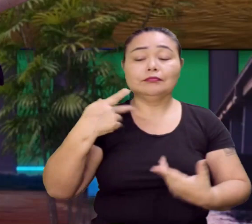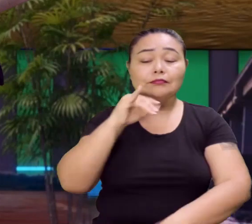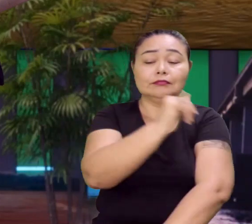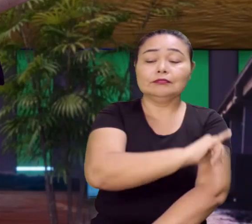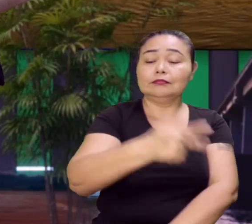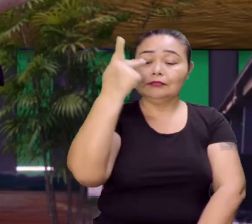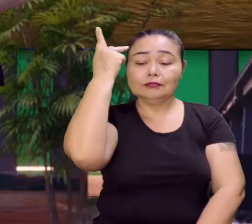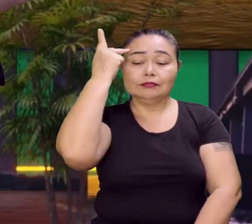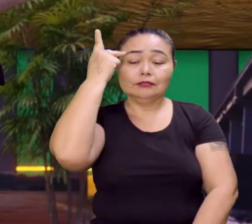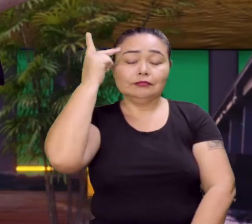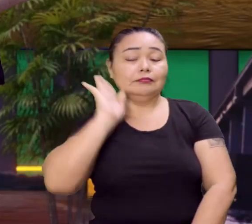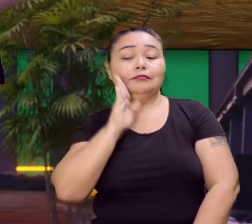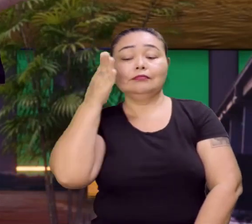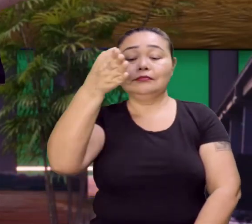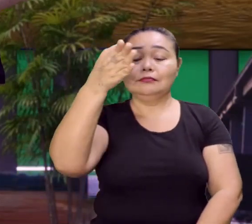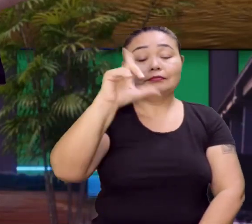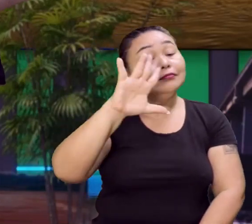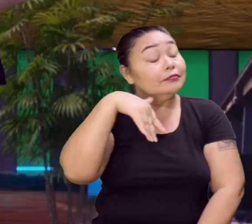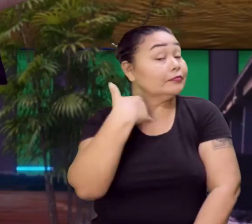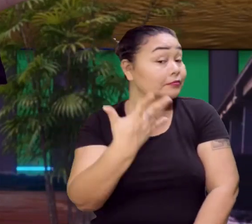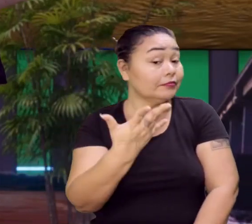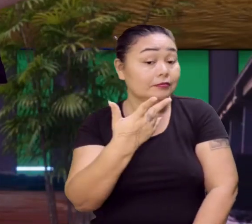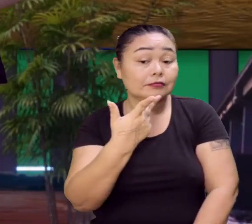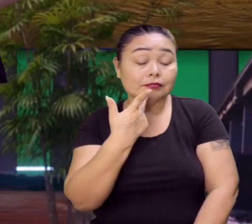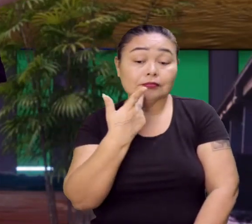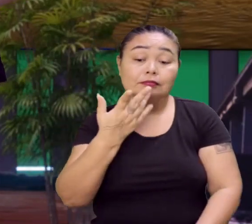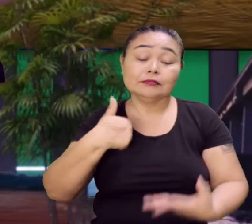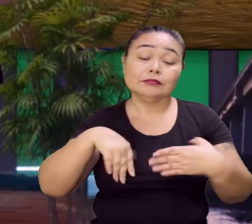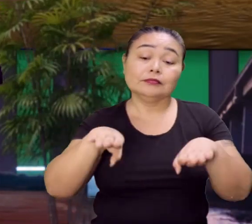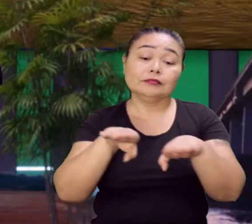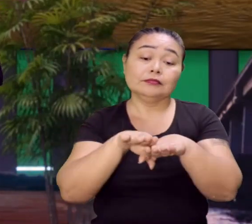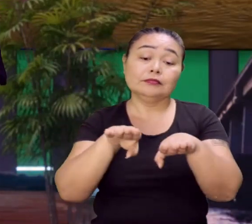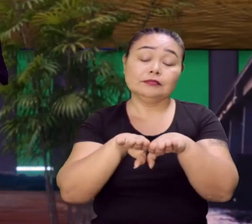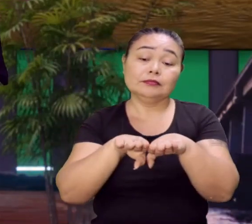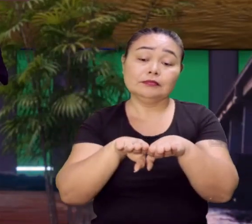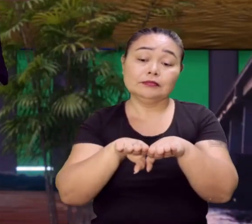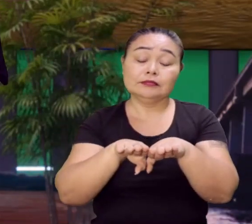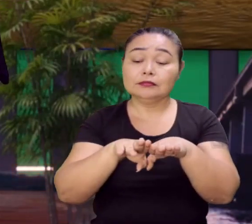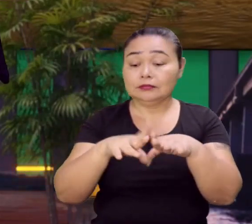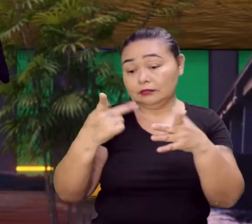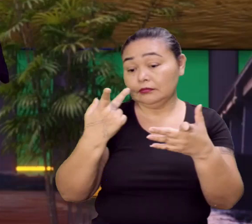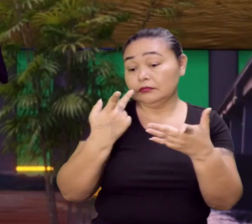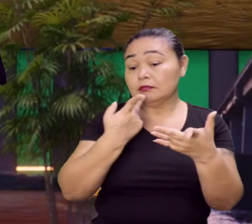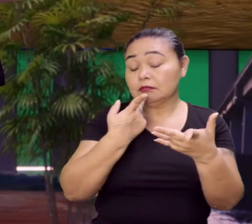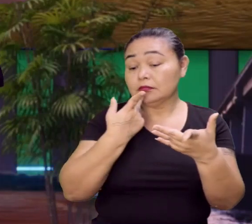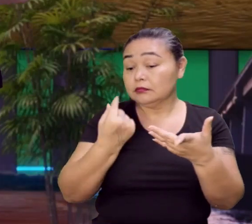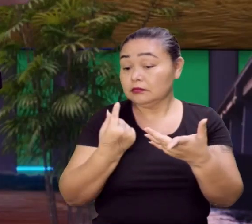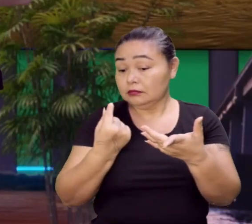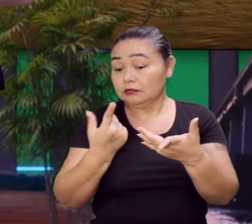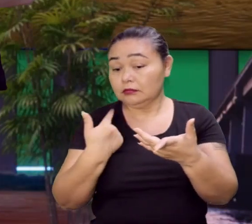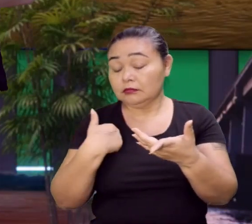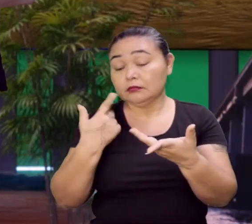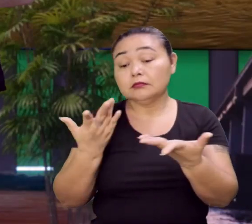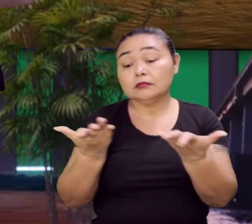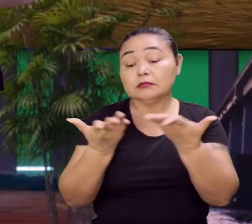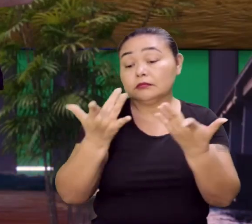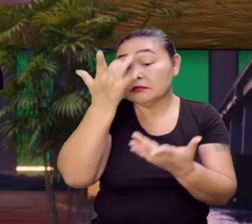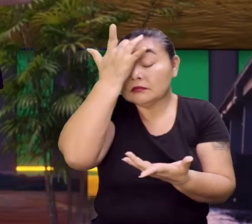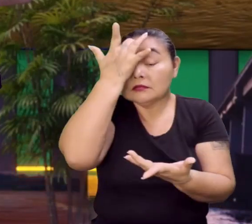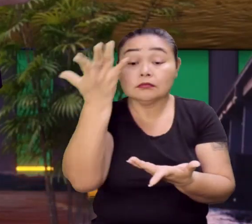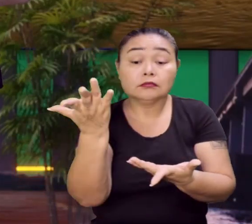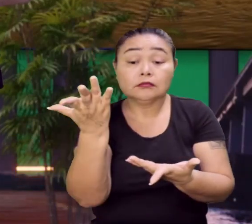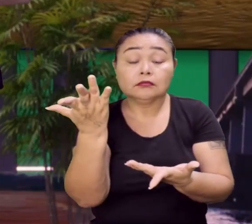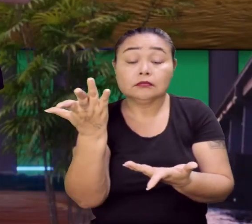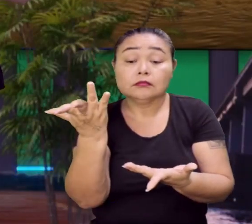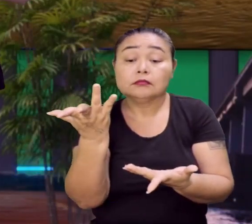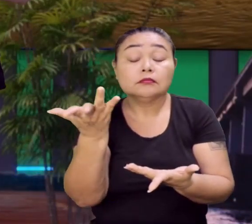Paulo, é isso? Exatamente. Então, pode falar. E também, assim, além da questão do poder que o professor está falando, a questão hoje da facilidade.